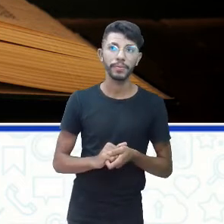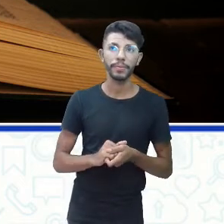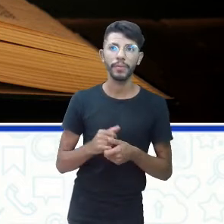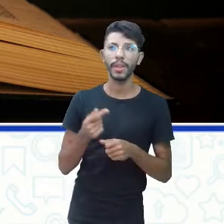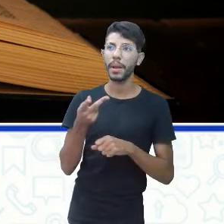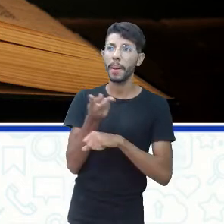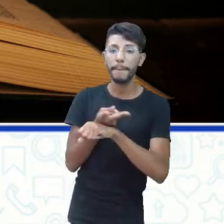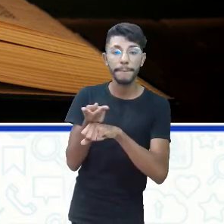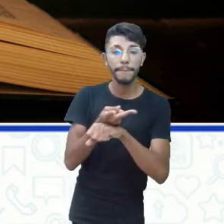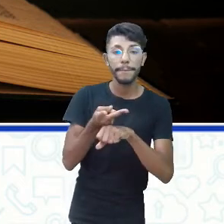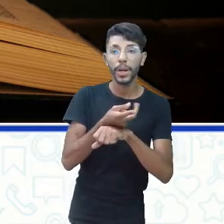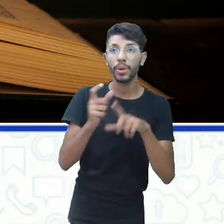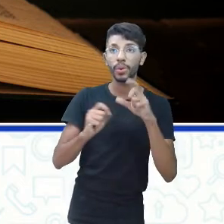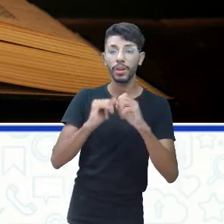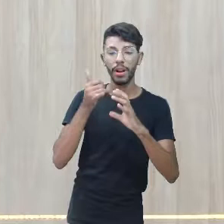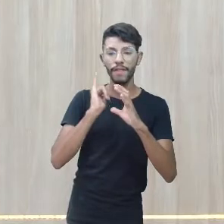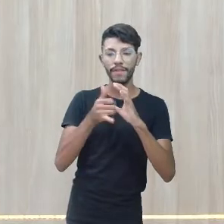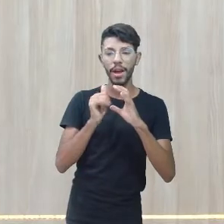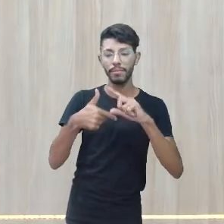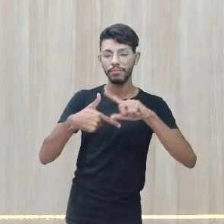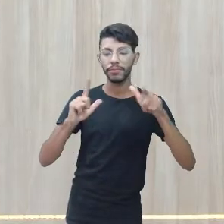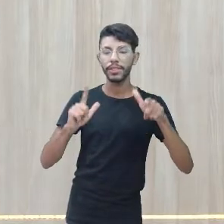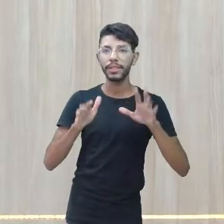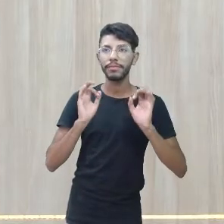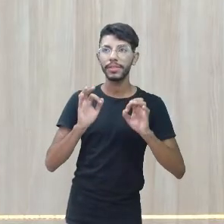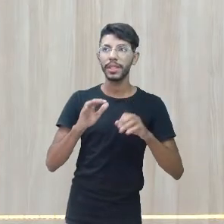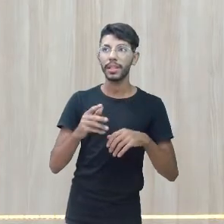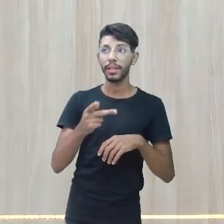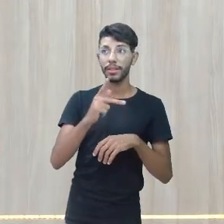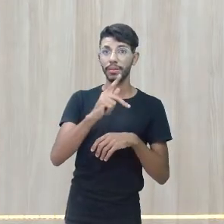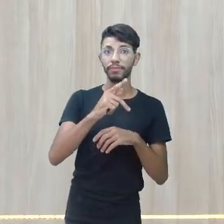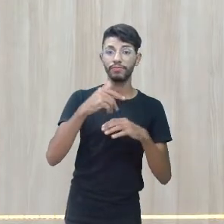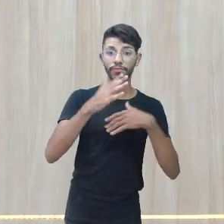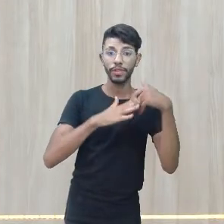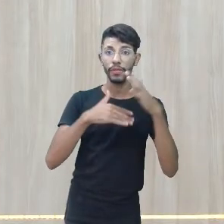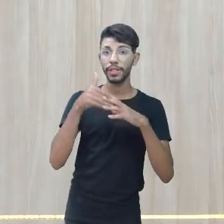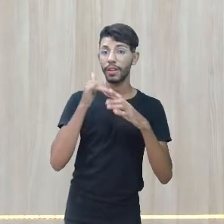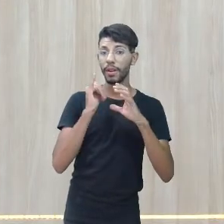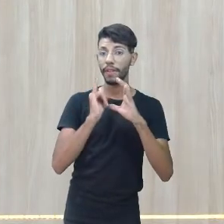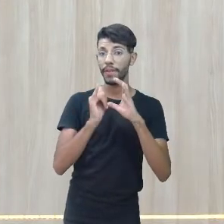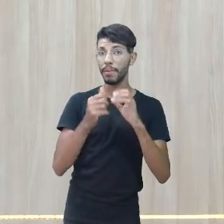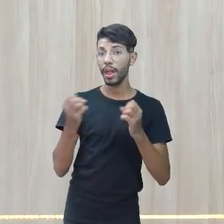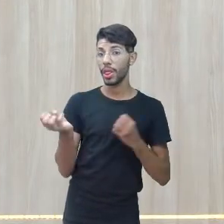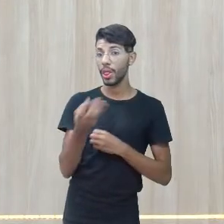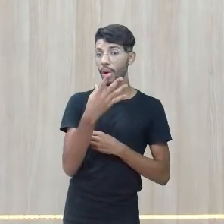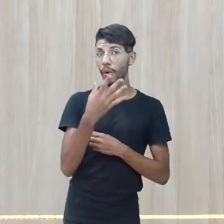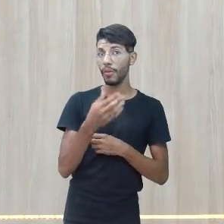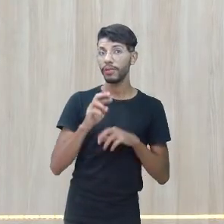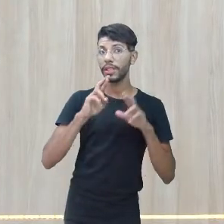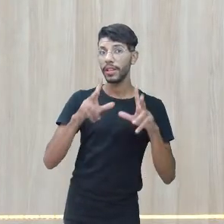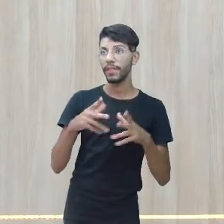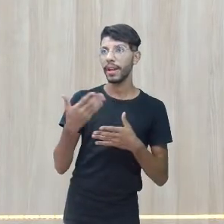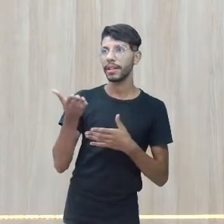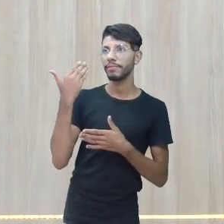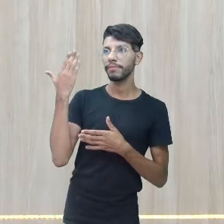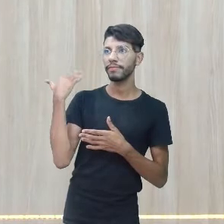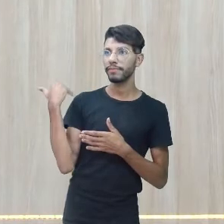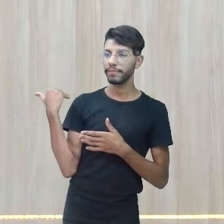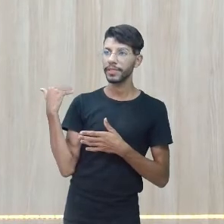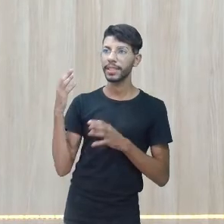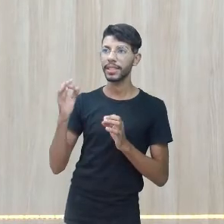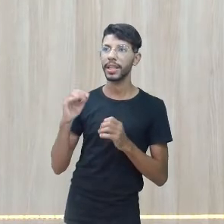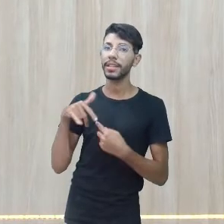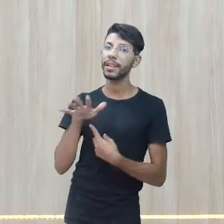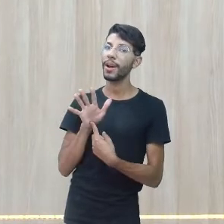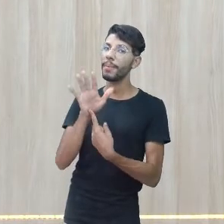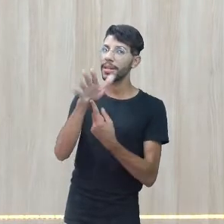busca de uma fábula moderna, um fabulista novo, não é, diferente de Esopo e Fedro, que eu